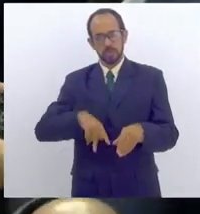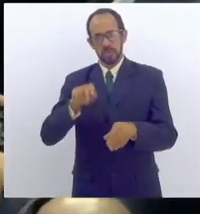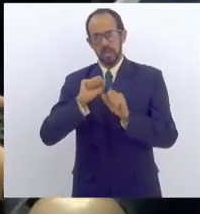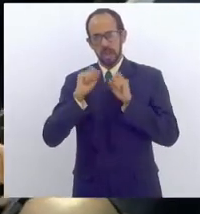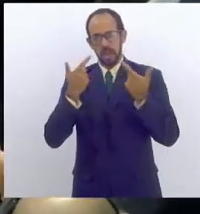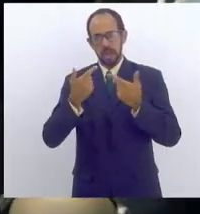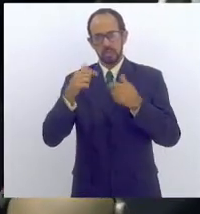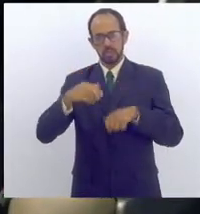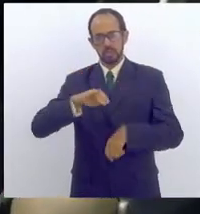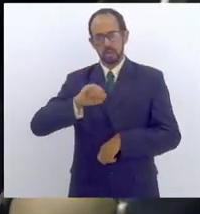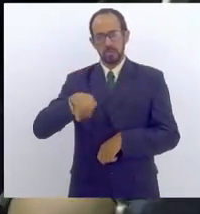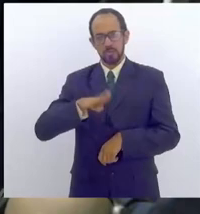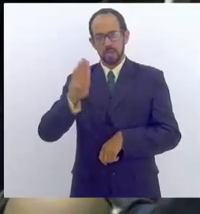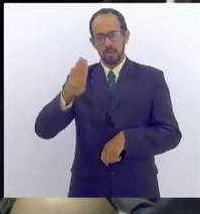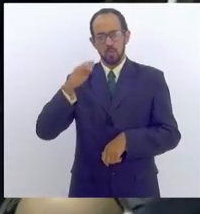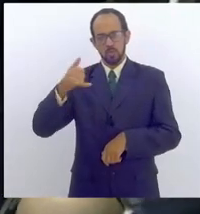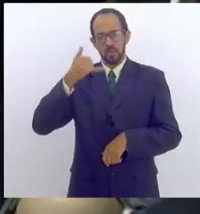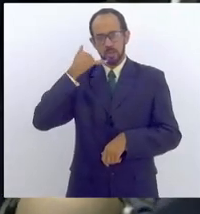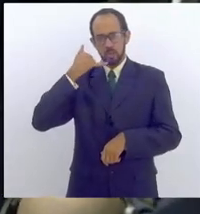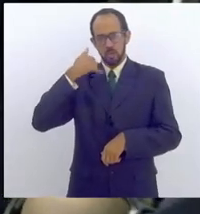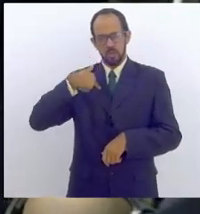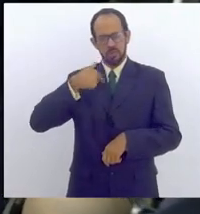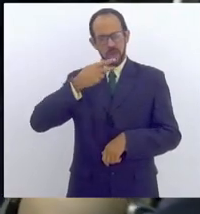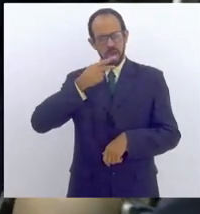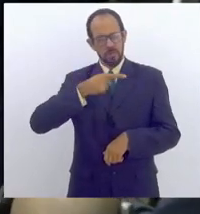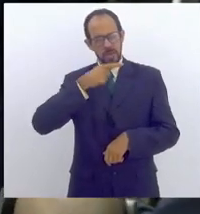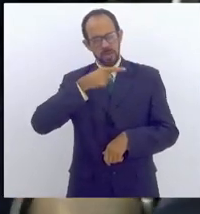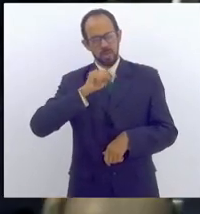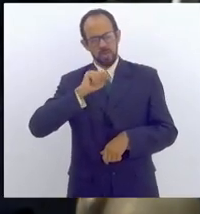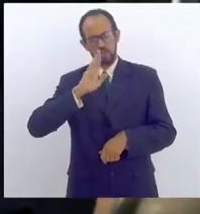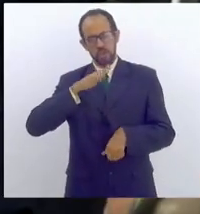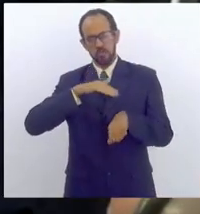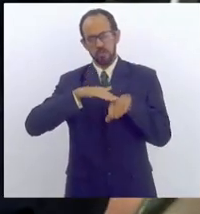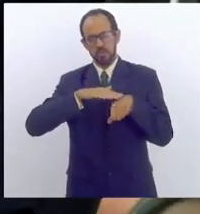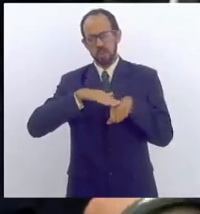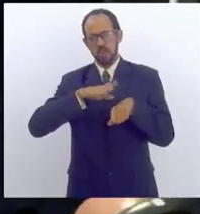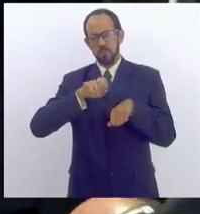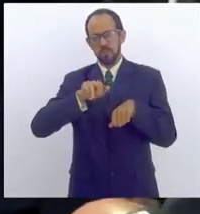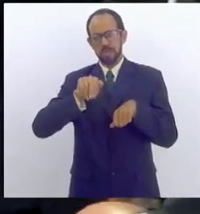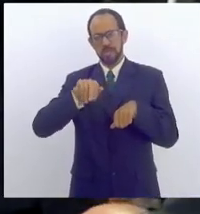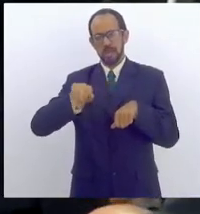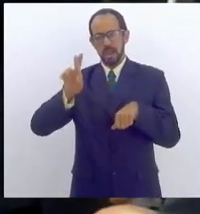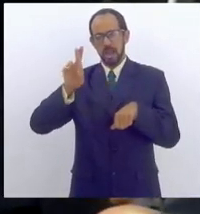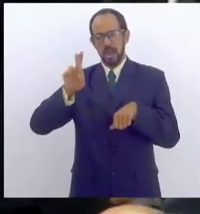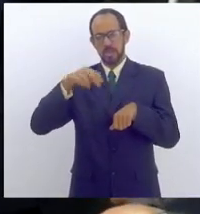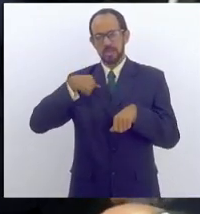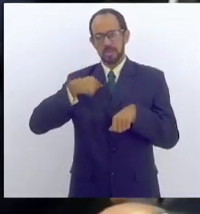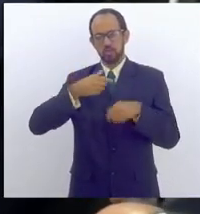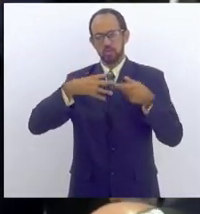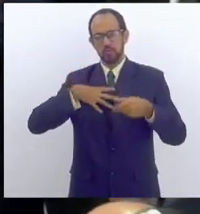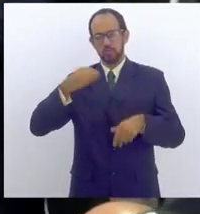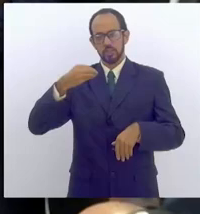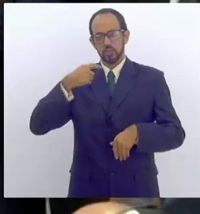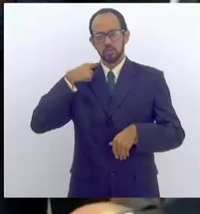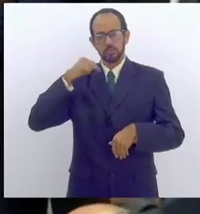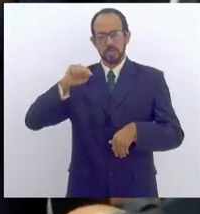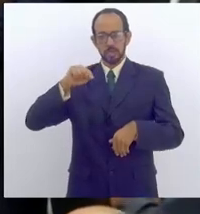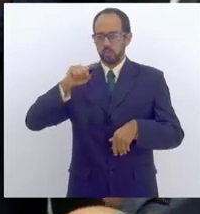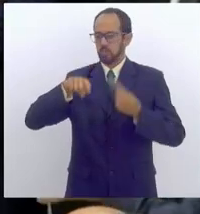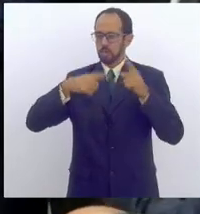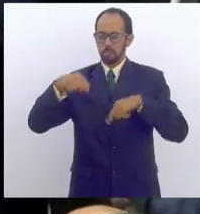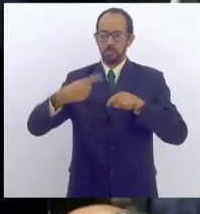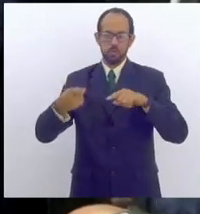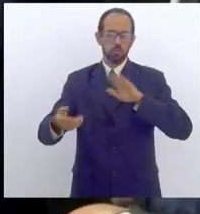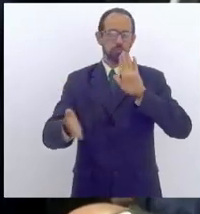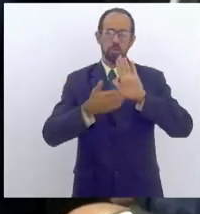me ligou e eu disse para ele: Jair, já conversei com o Bacelar e eu sou filho de mineiro. A palavra dada, a gente tem